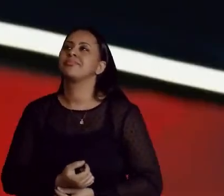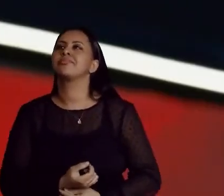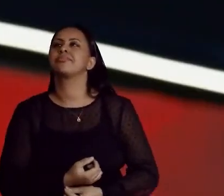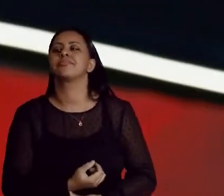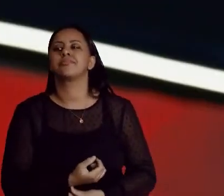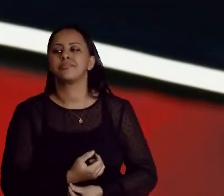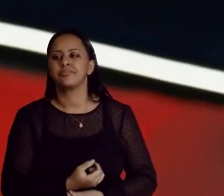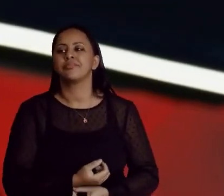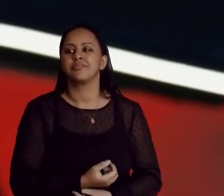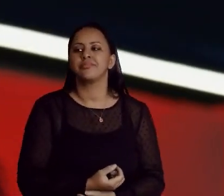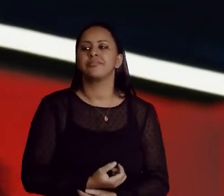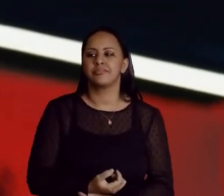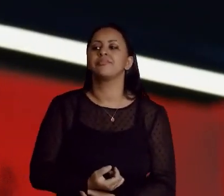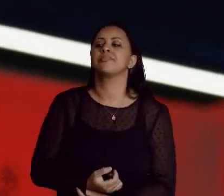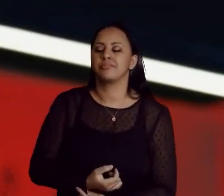lugar.